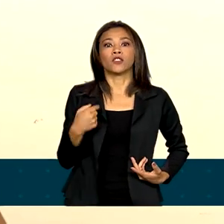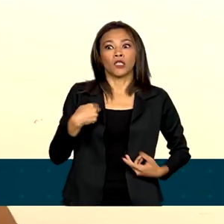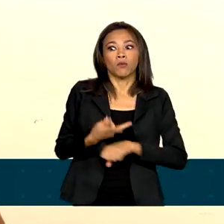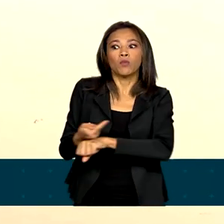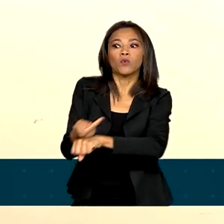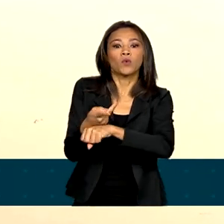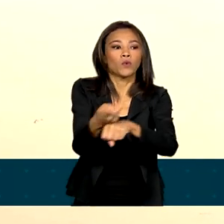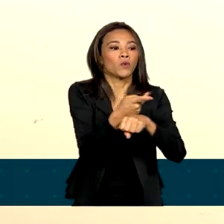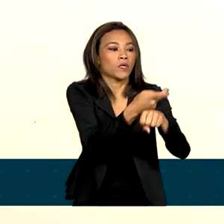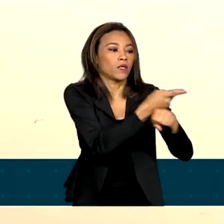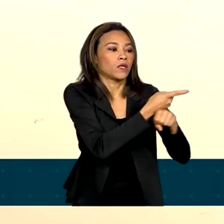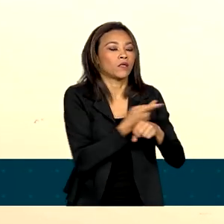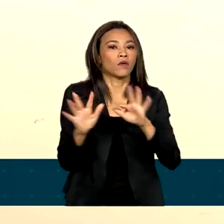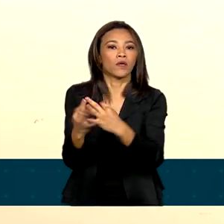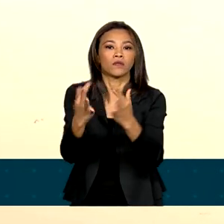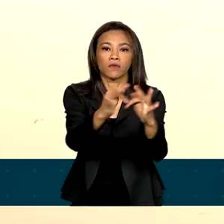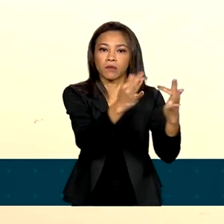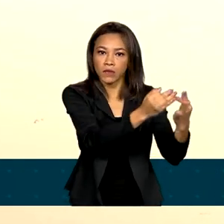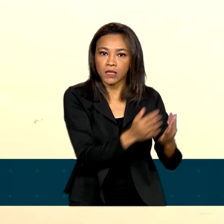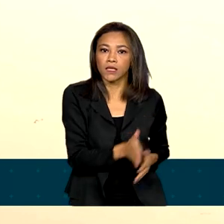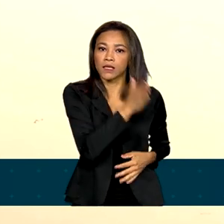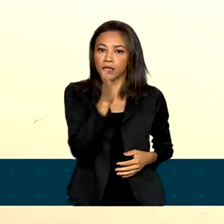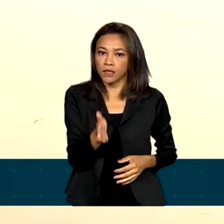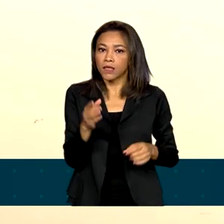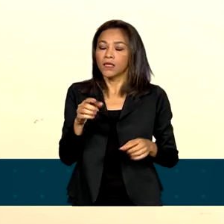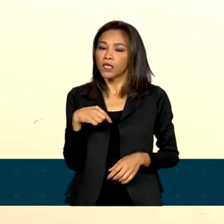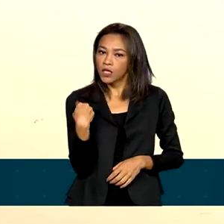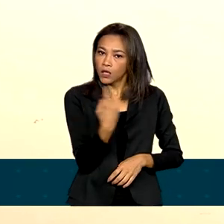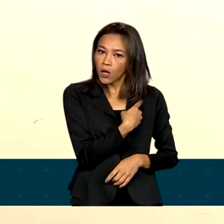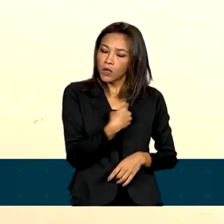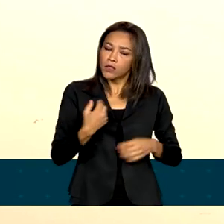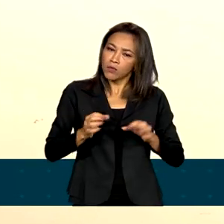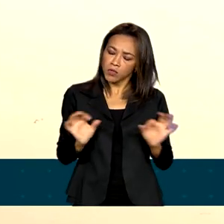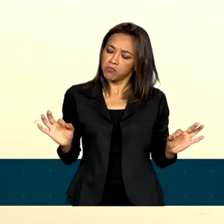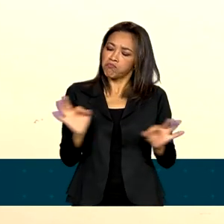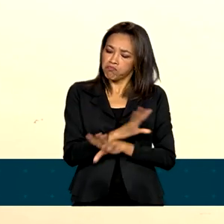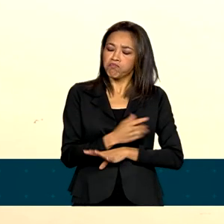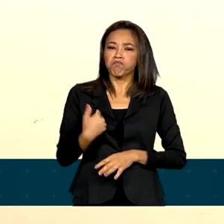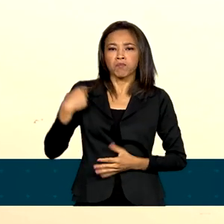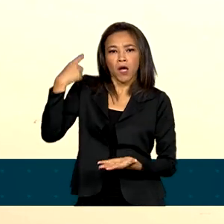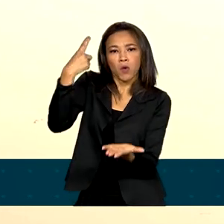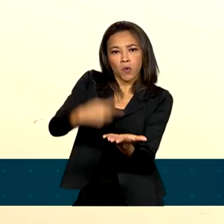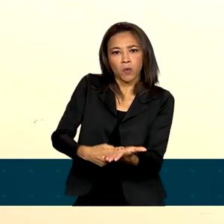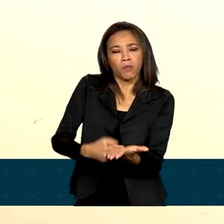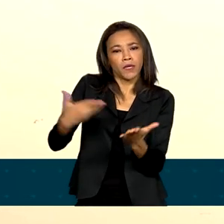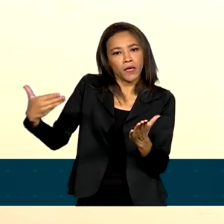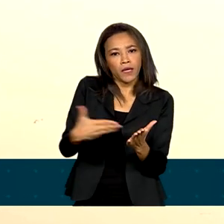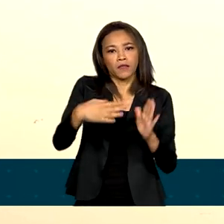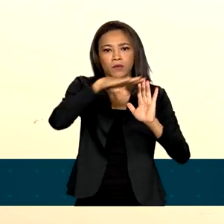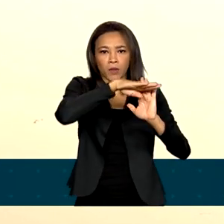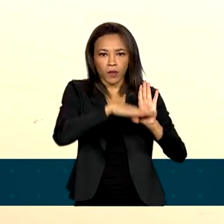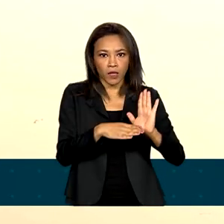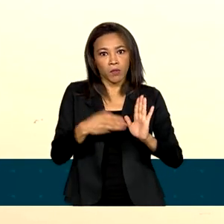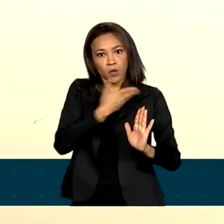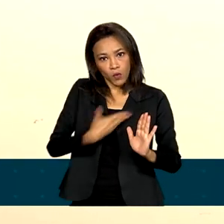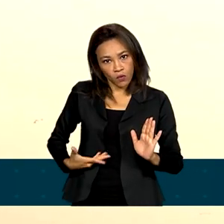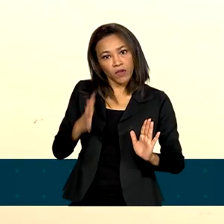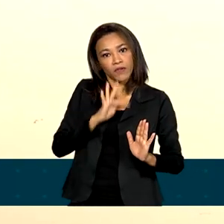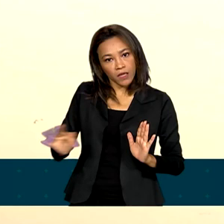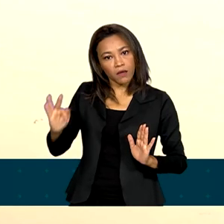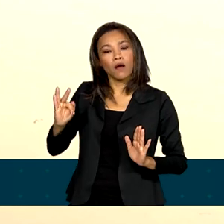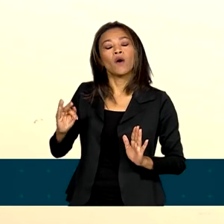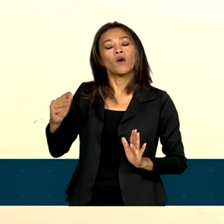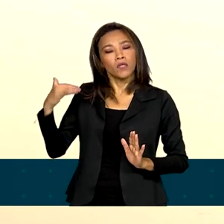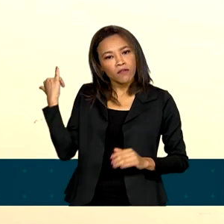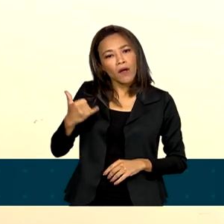de cadastramento dessas famílias, marca também dizer que a gente está disposto a cumprir esse programa nacional, que é o que o governo federal, o presidente Lula, tem falado e